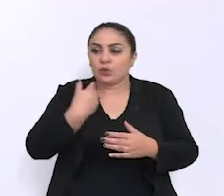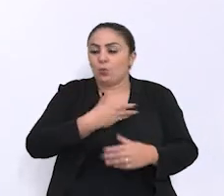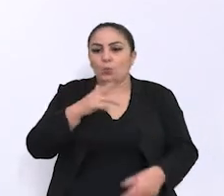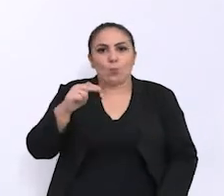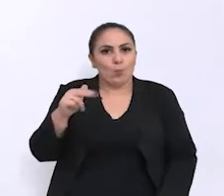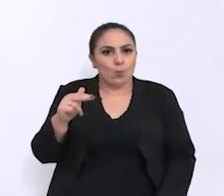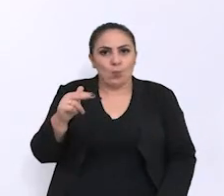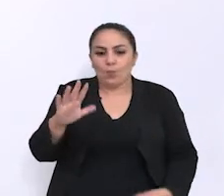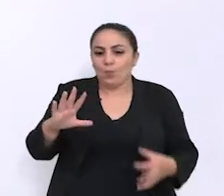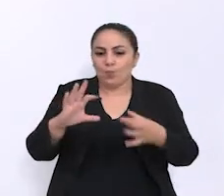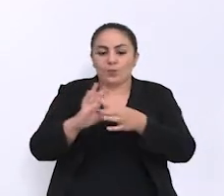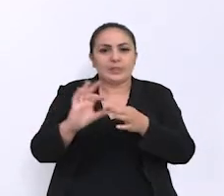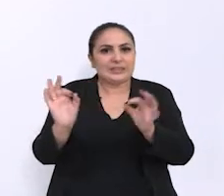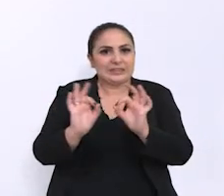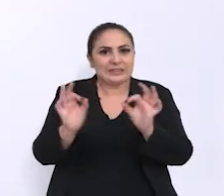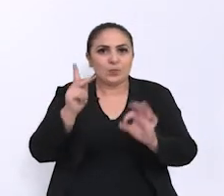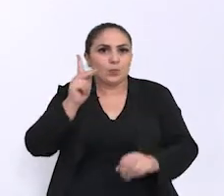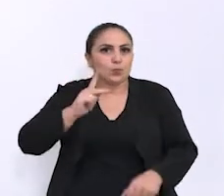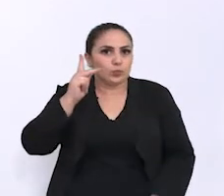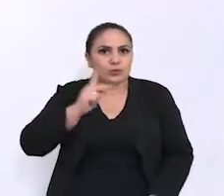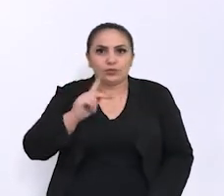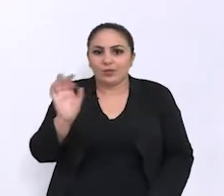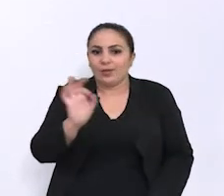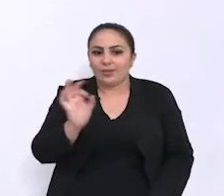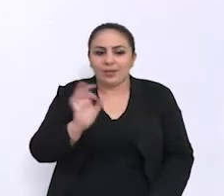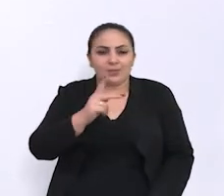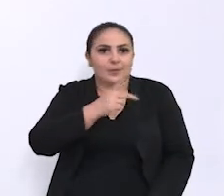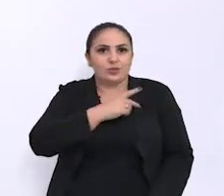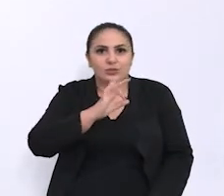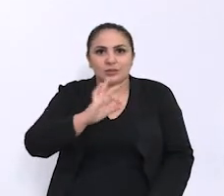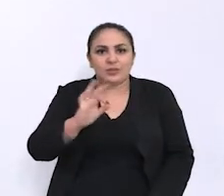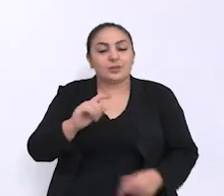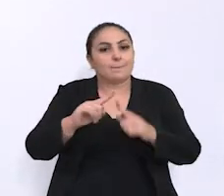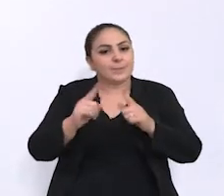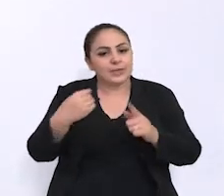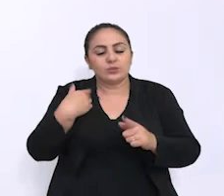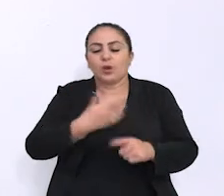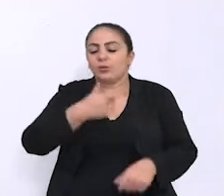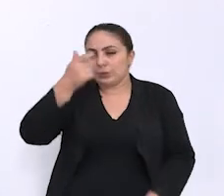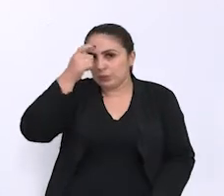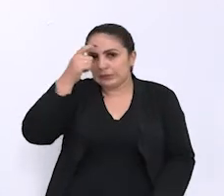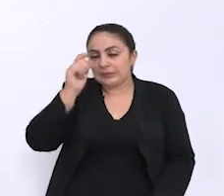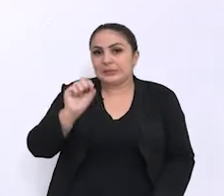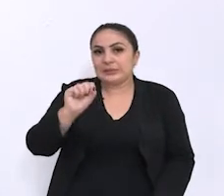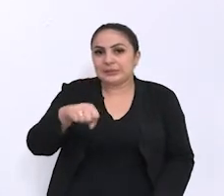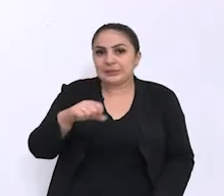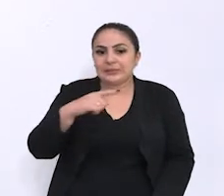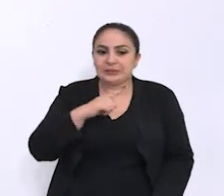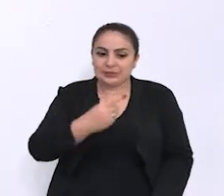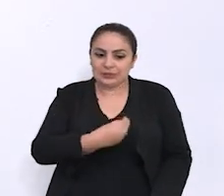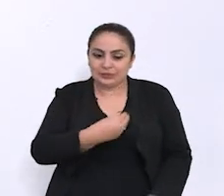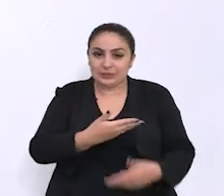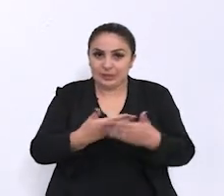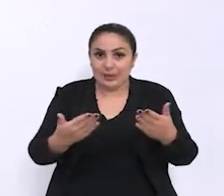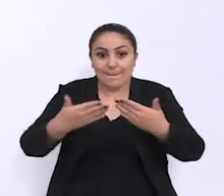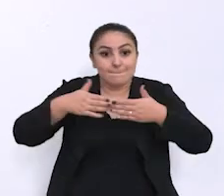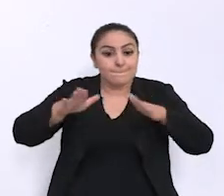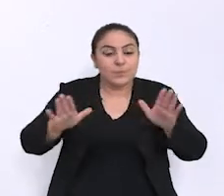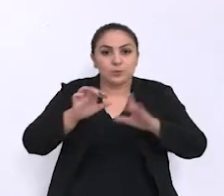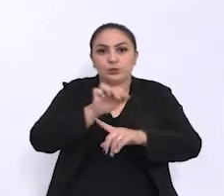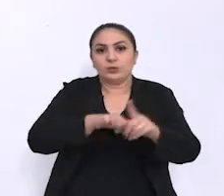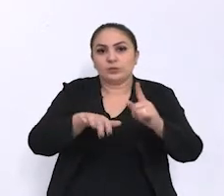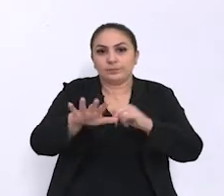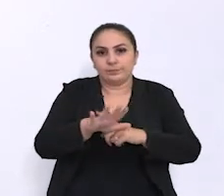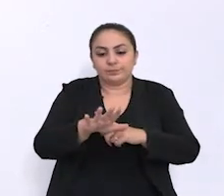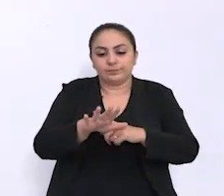a gente nunca teve um vínculo político em partido algum, né, mas a gente tem consciência que estamos aí abertos